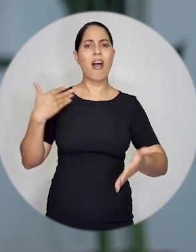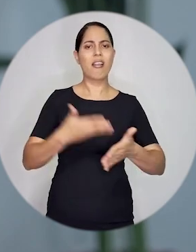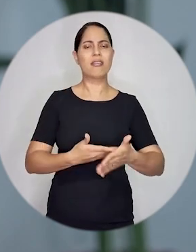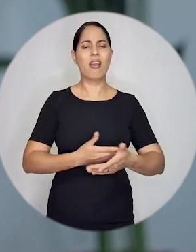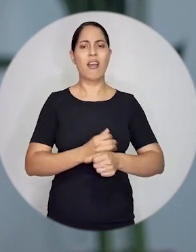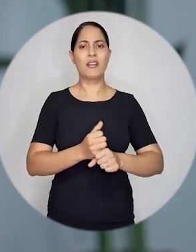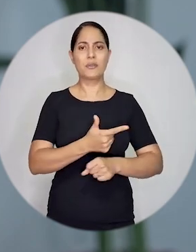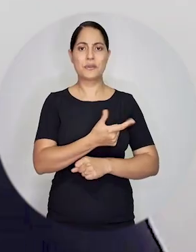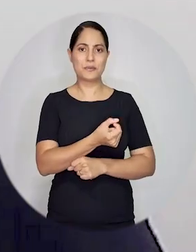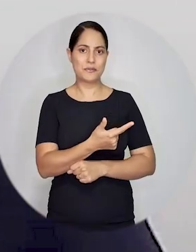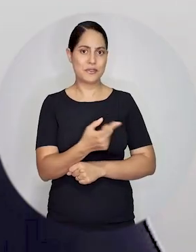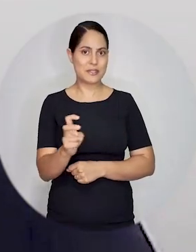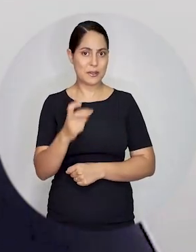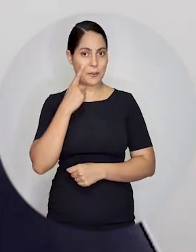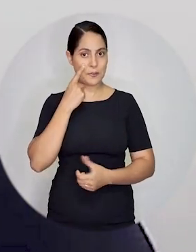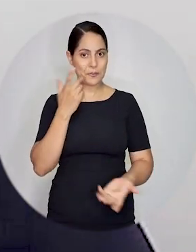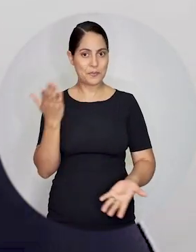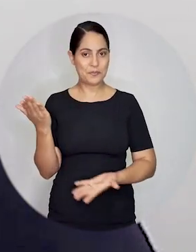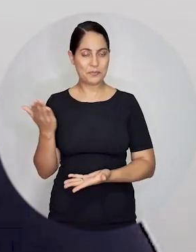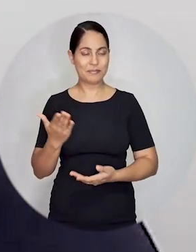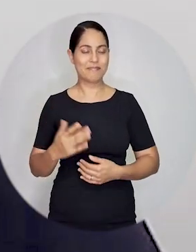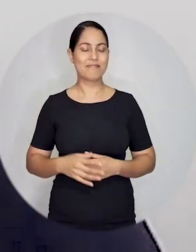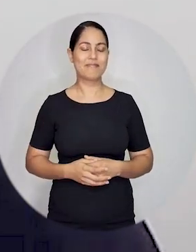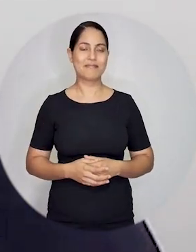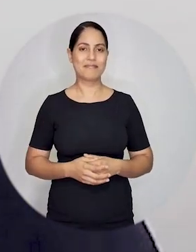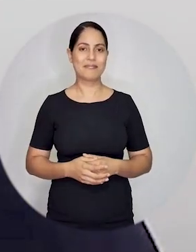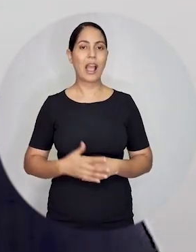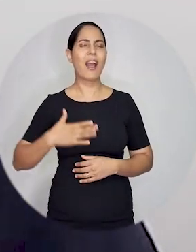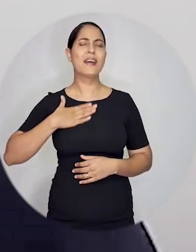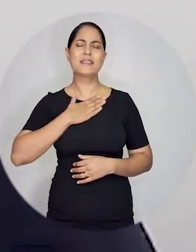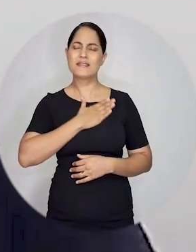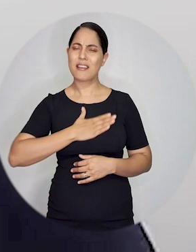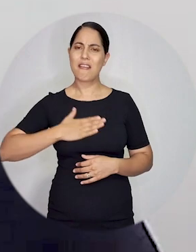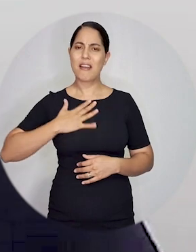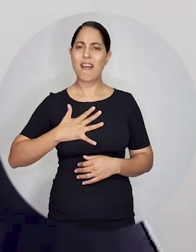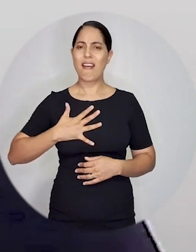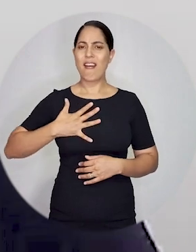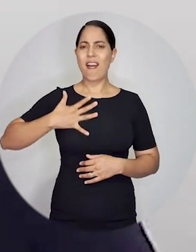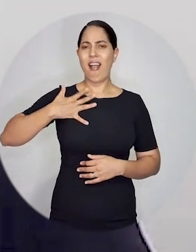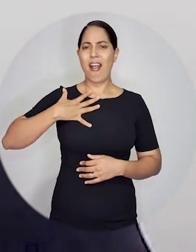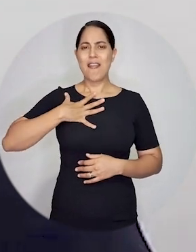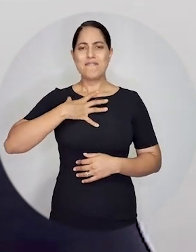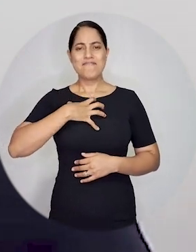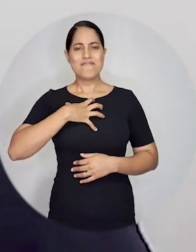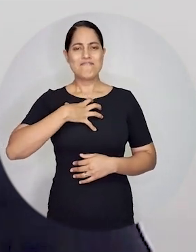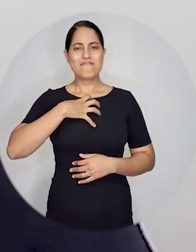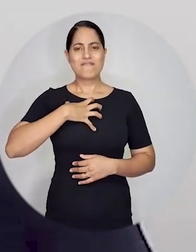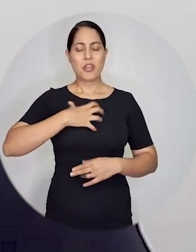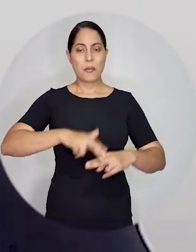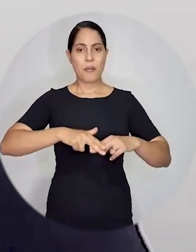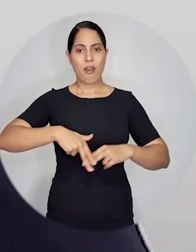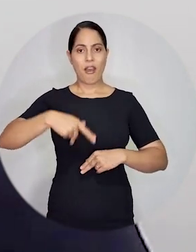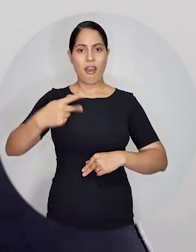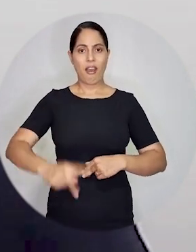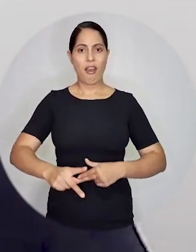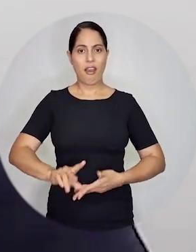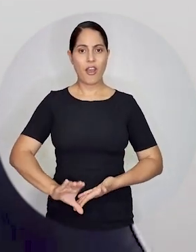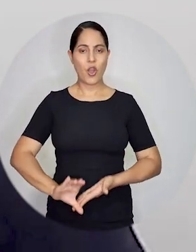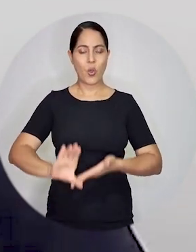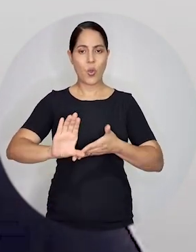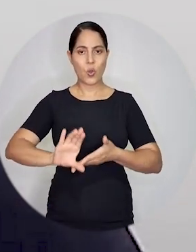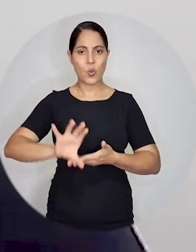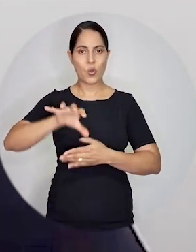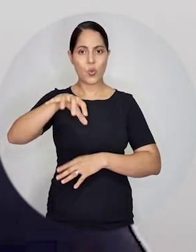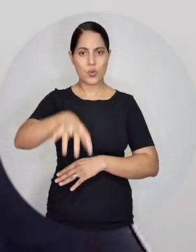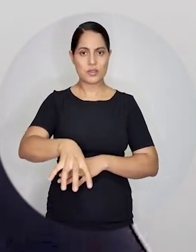2025. Acompanhe. É um motivo de muita satisfação e muita honra, haja vista que o Conselho, dentro da perspectiva